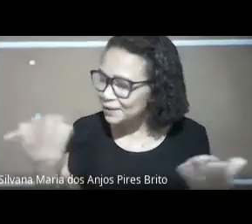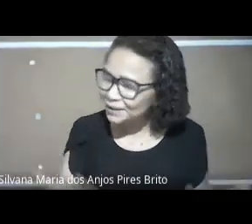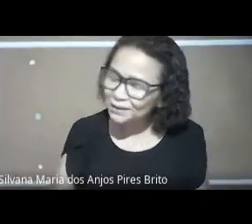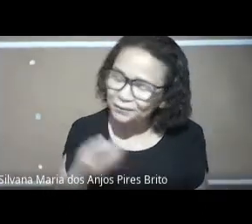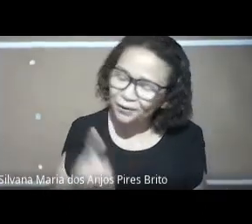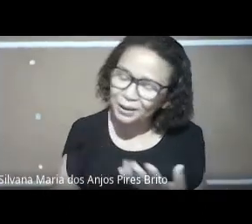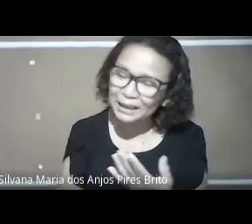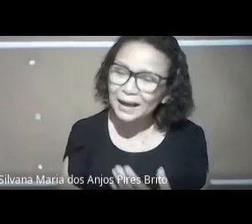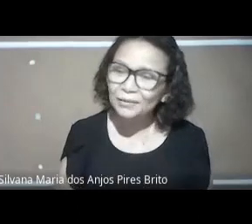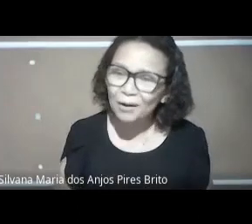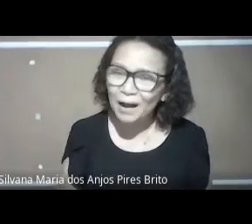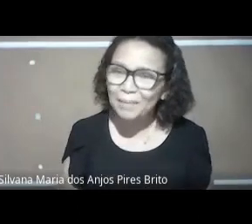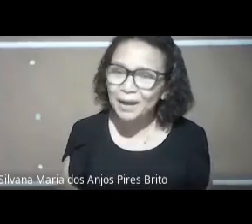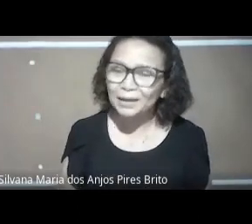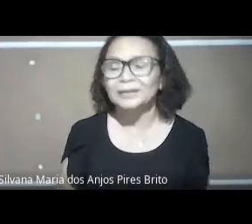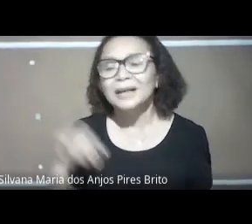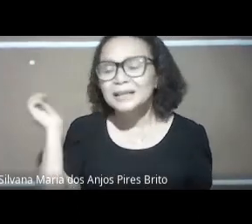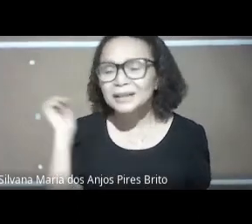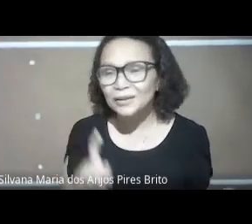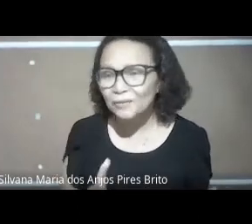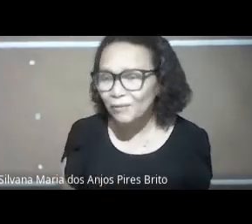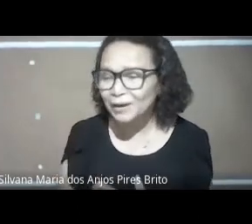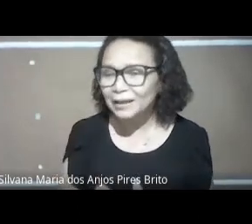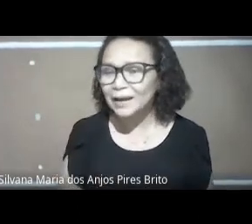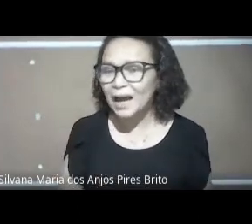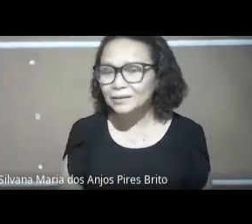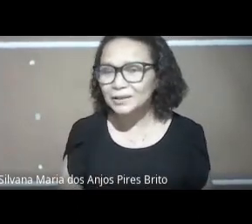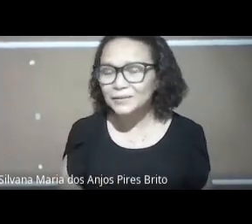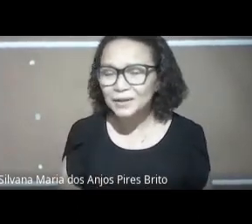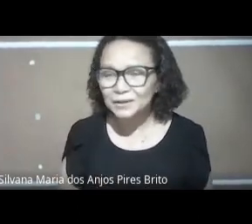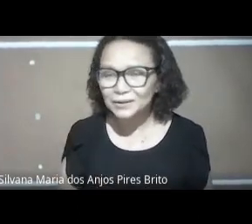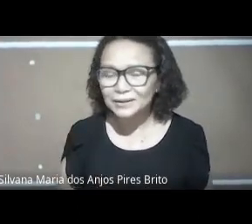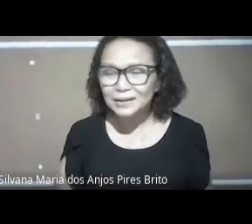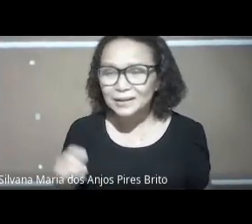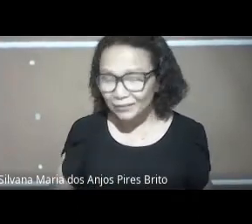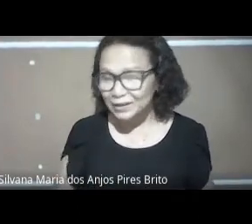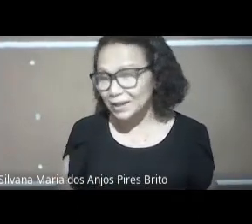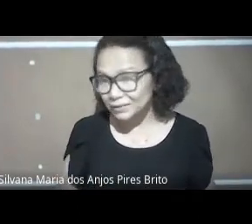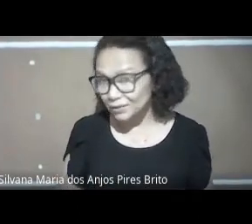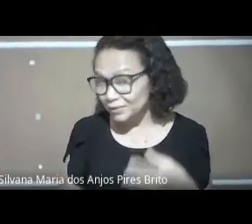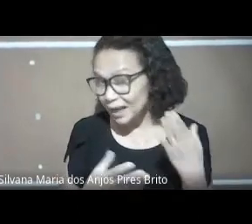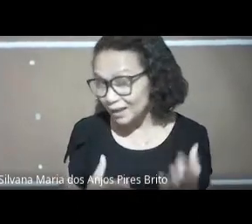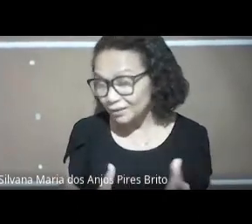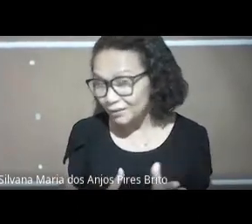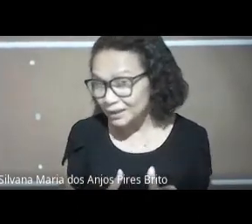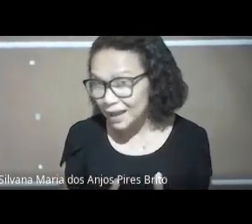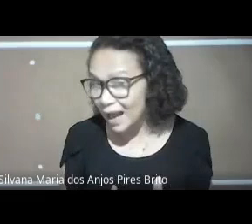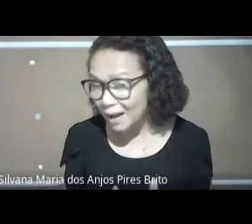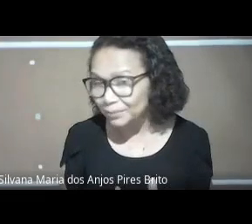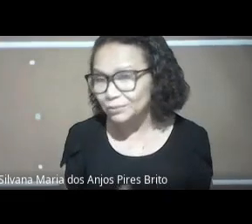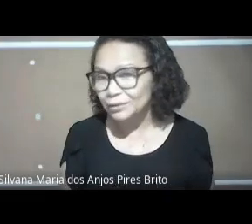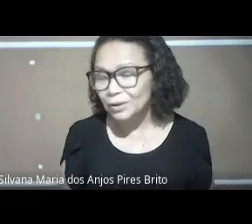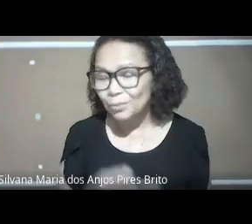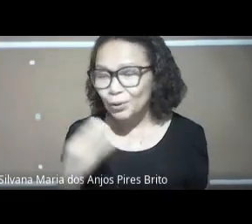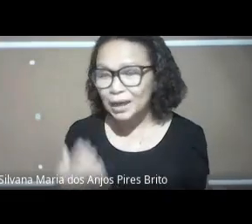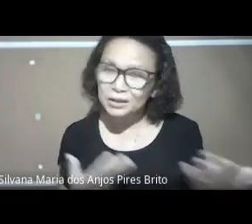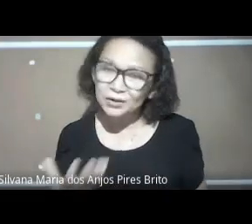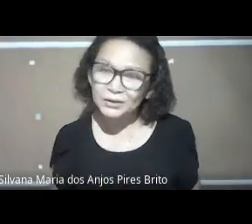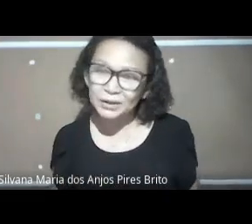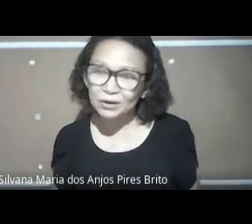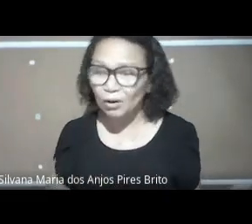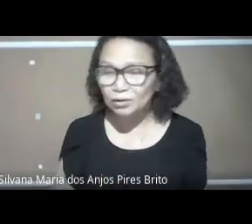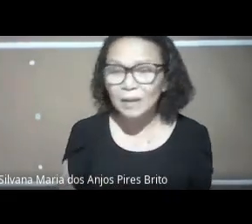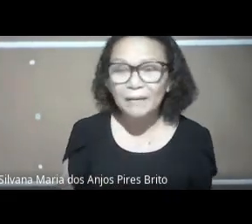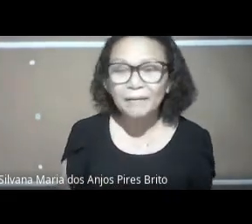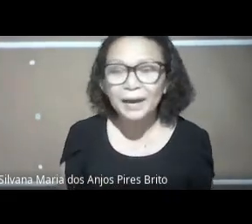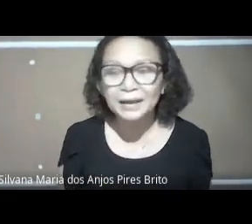Mas se vocês não forem atrás do alfabeto, vocês não forem atrás dos vídeos, vocês vão ficar... Não vai ser rápido, porque a gente só